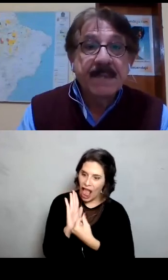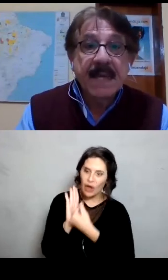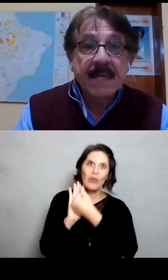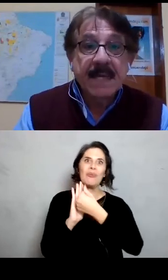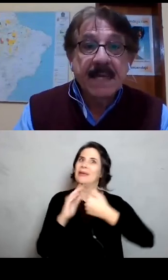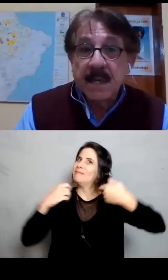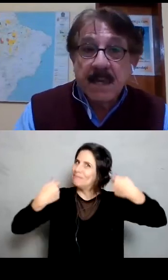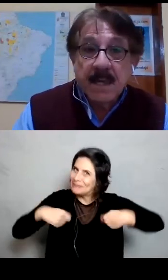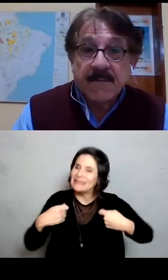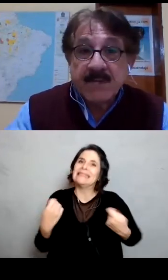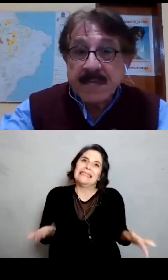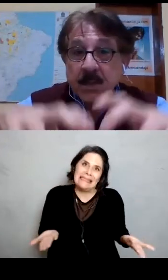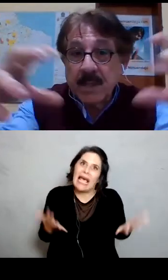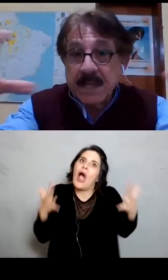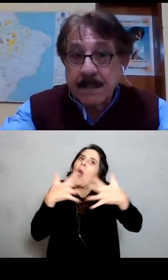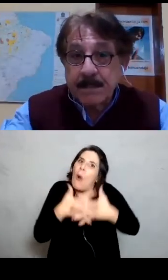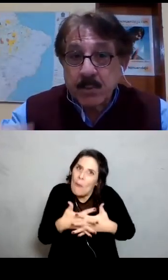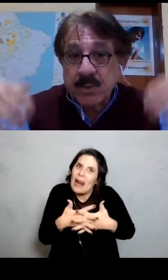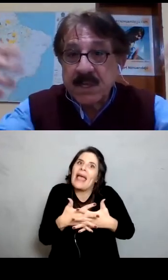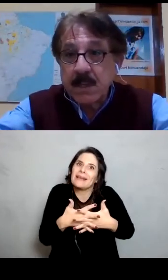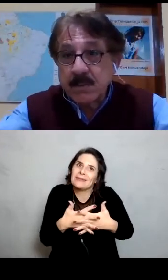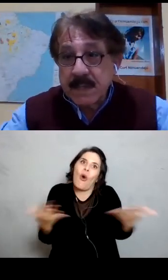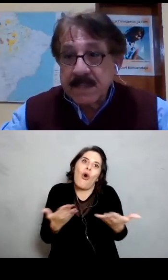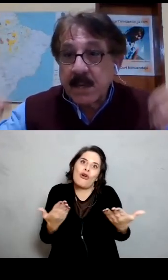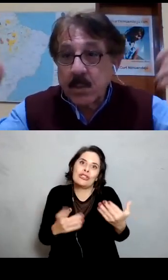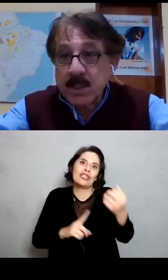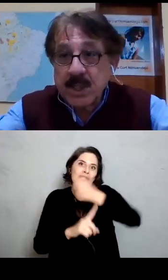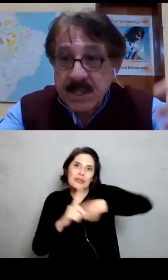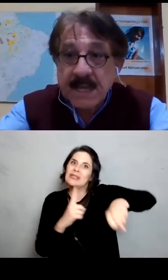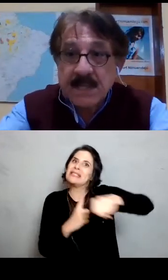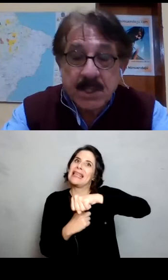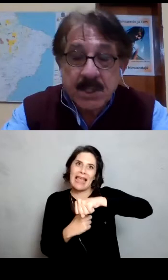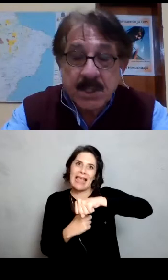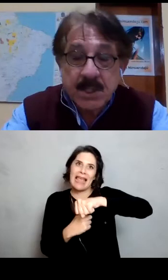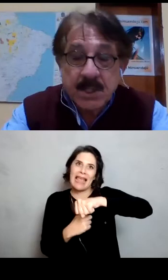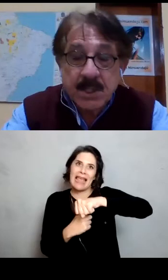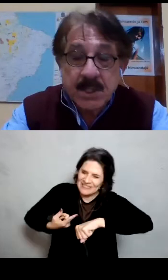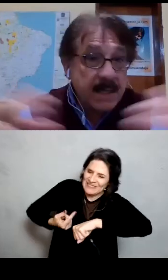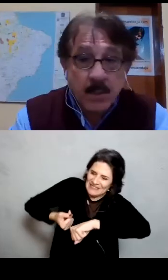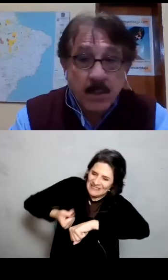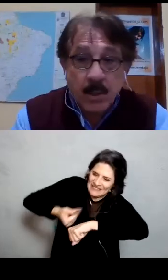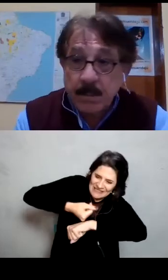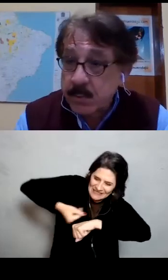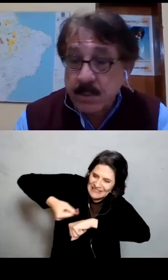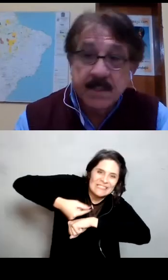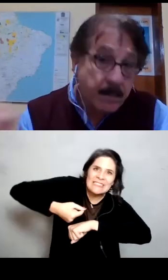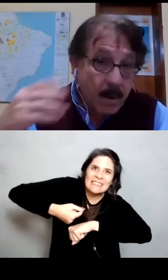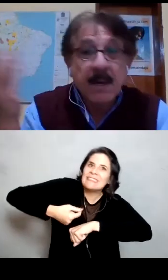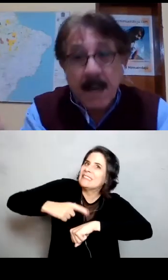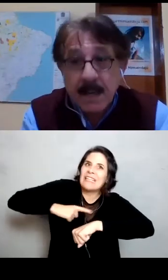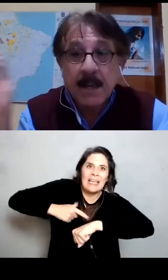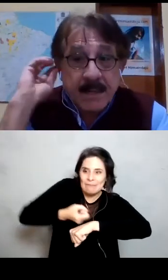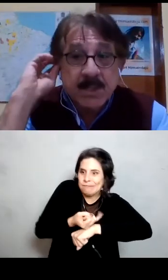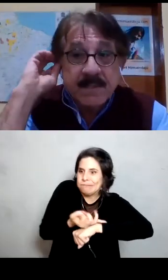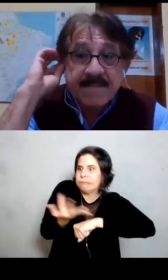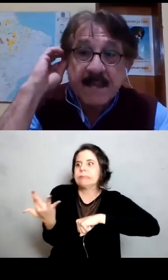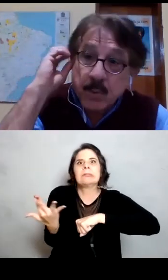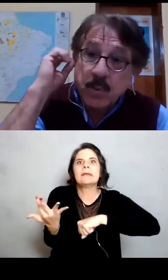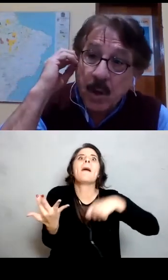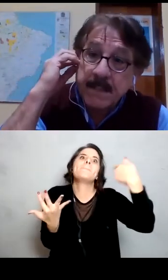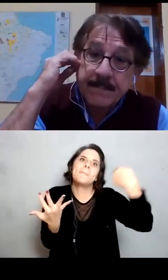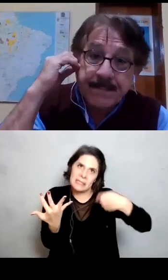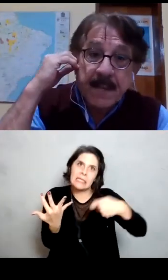como as capitalistas, e você tem toda essa produção dessa quantidade de coisas, você tem que ter nome para tudo isso. Então, bom, realmente